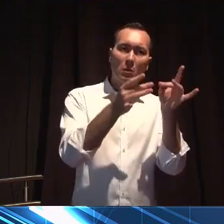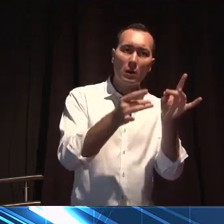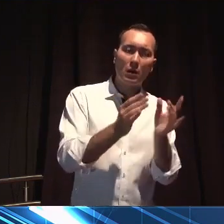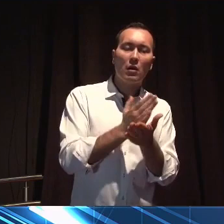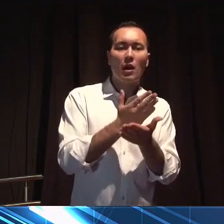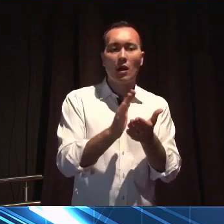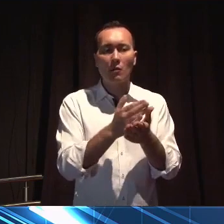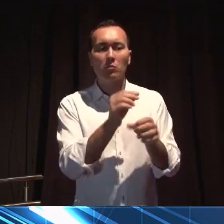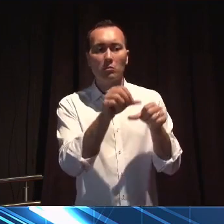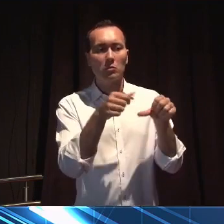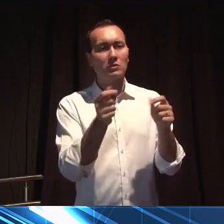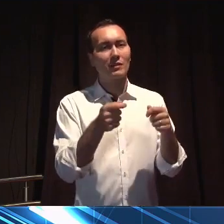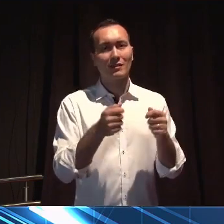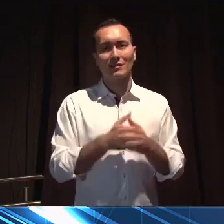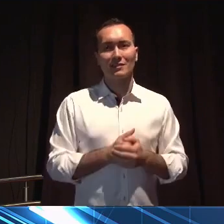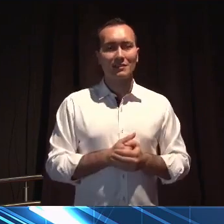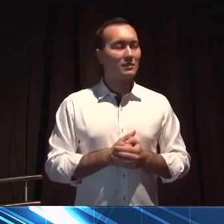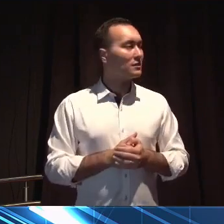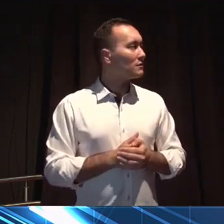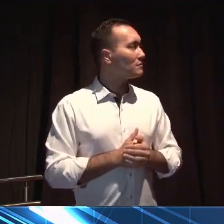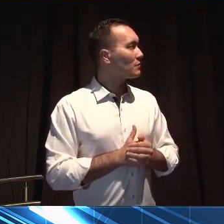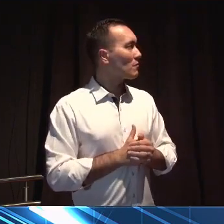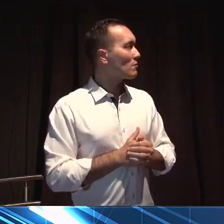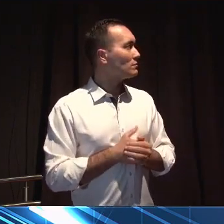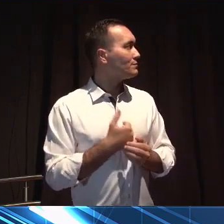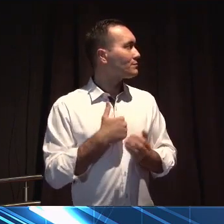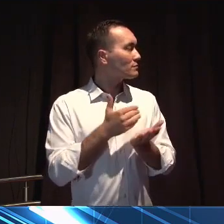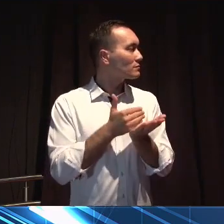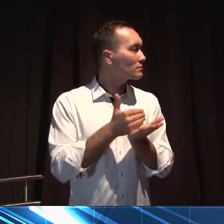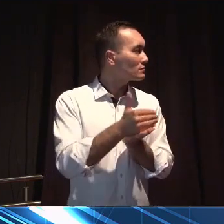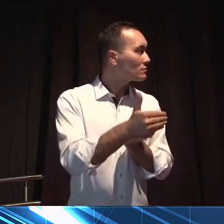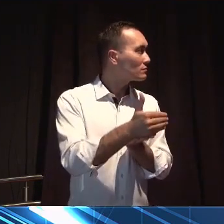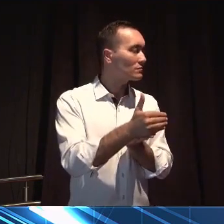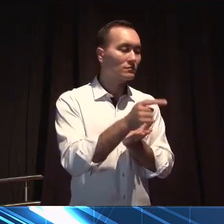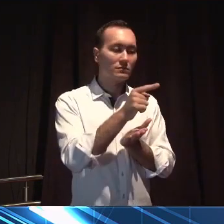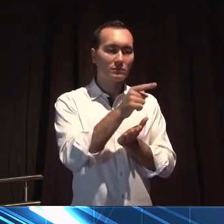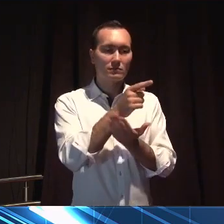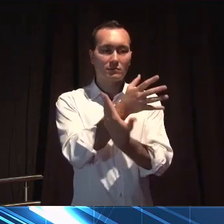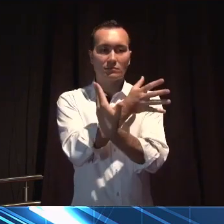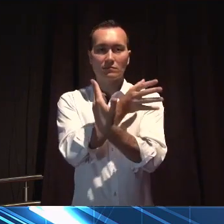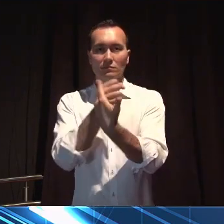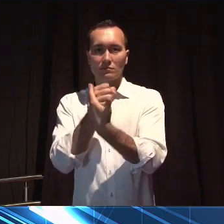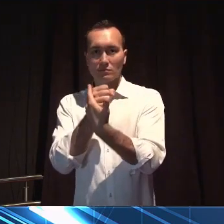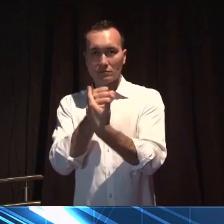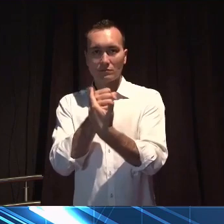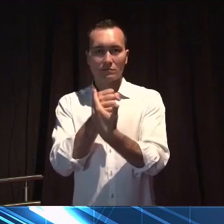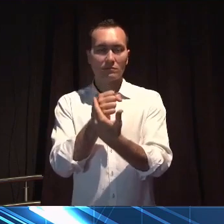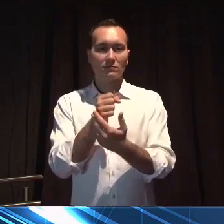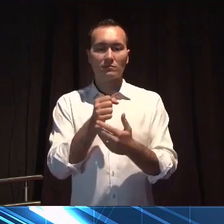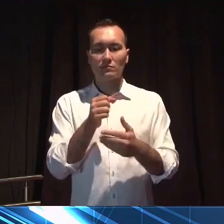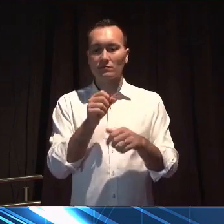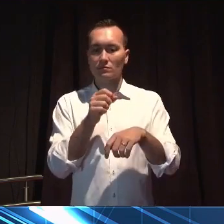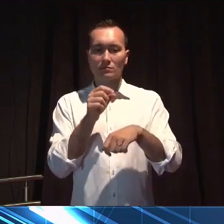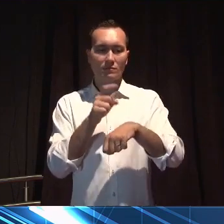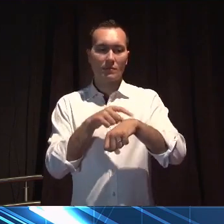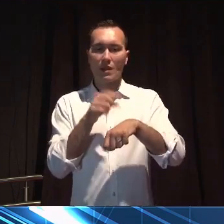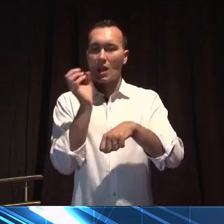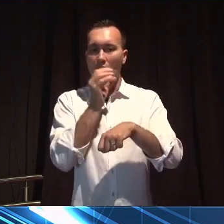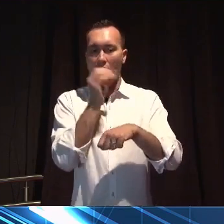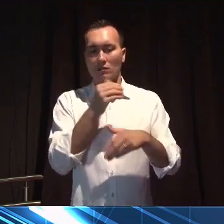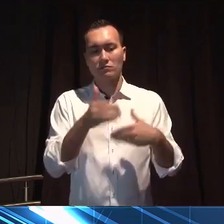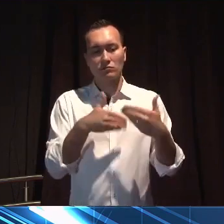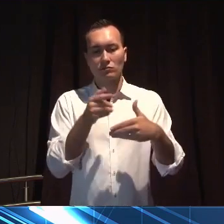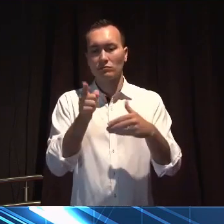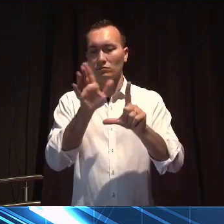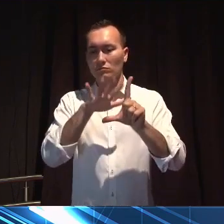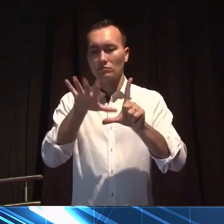rodava a aplicação, em vez de parsear o JavaScript de novo, a gente só pegava e carregava aquele snapshot ali que dava, sei lá, 2, 3 milissegundos, e a app já estava rodando. Então, isso